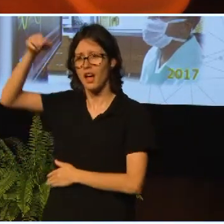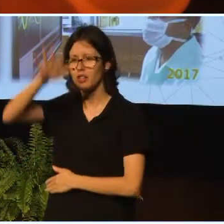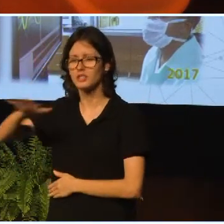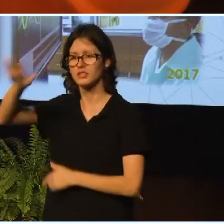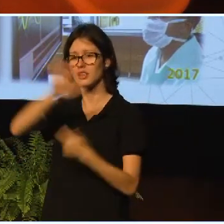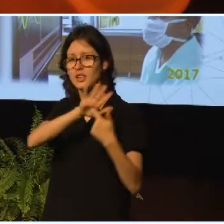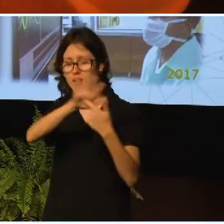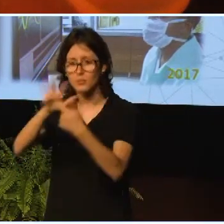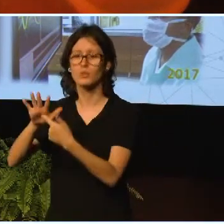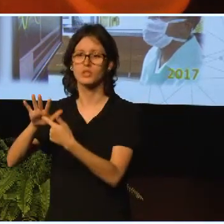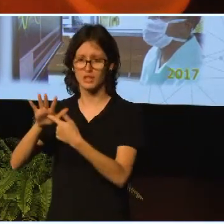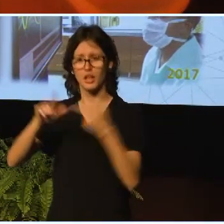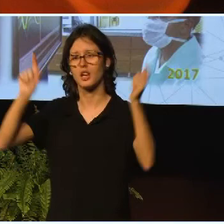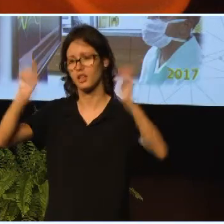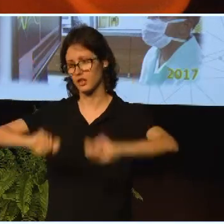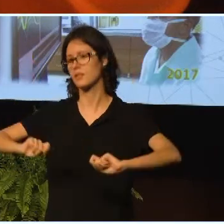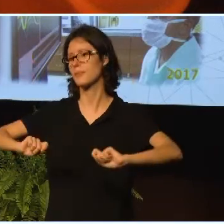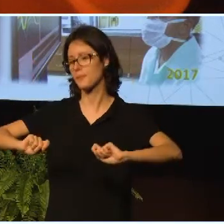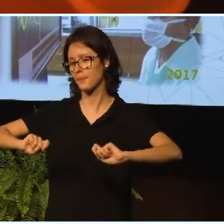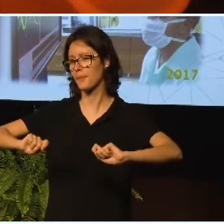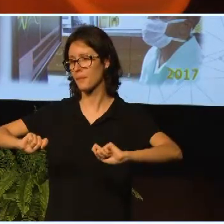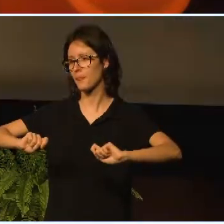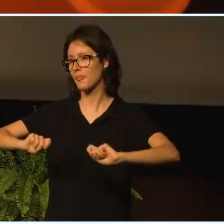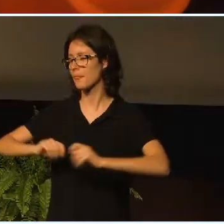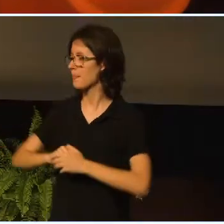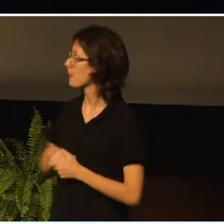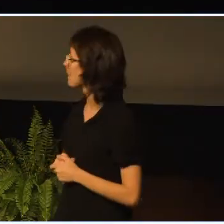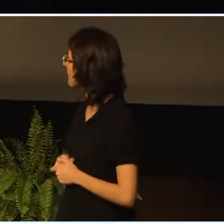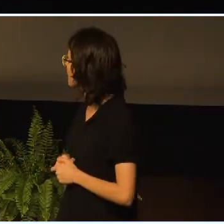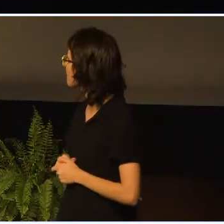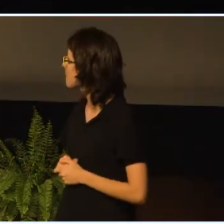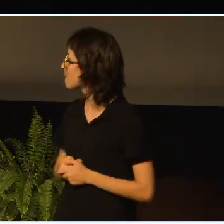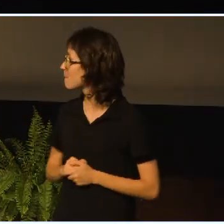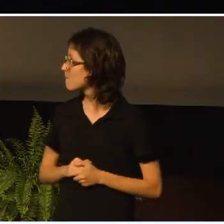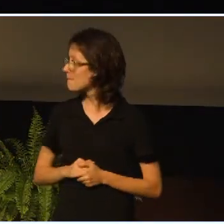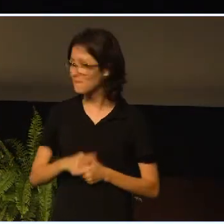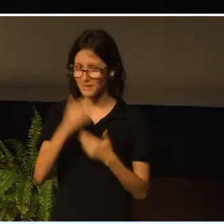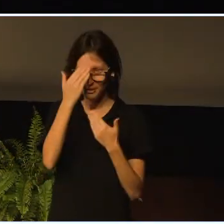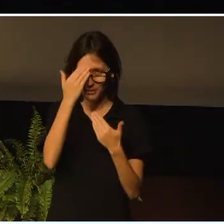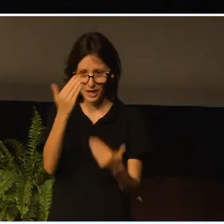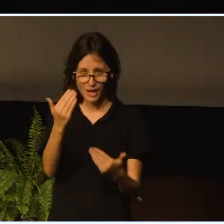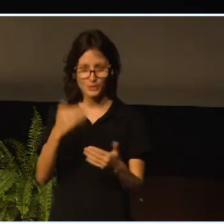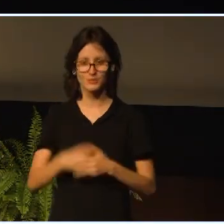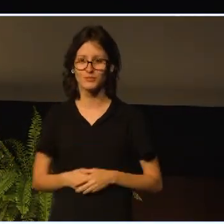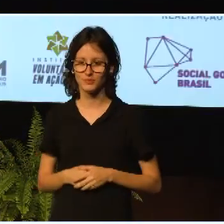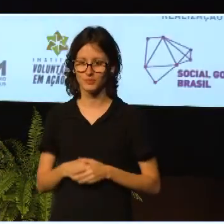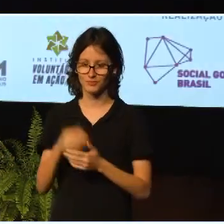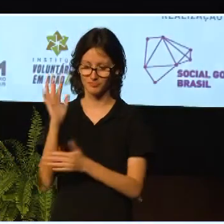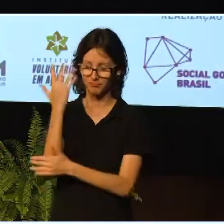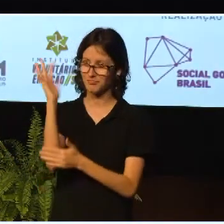Nordeste e mostrar que isso é possível. Obrigado.